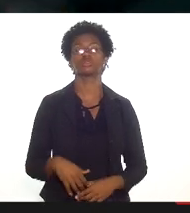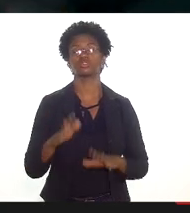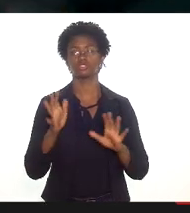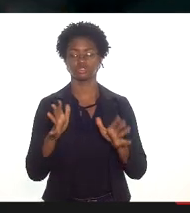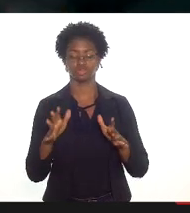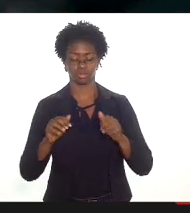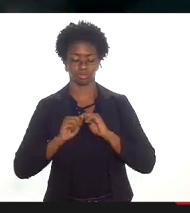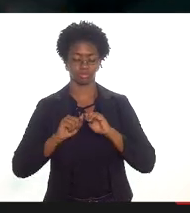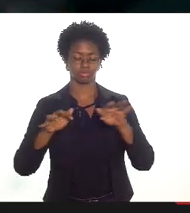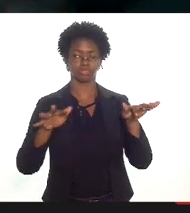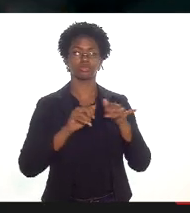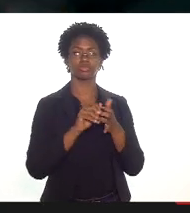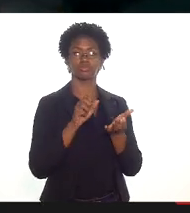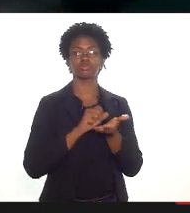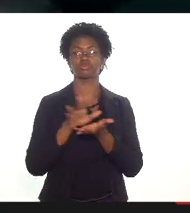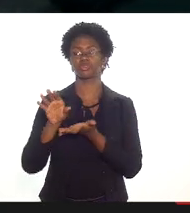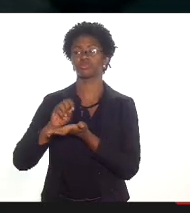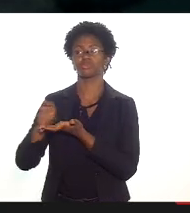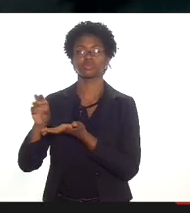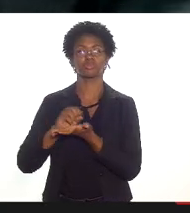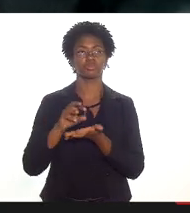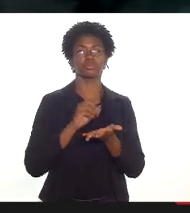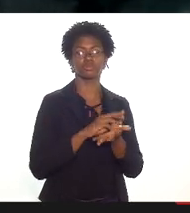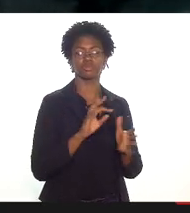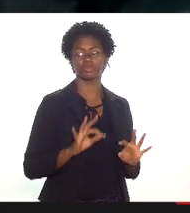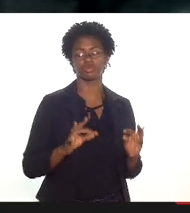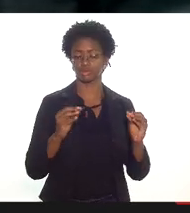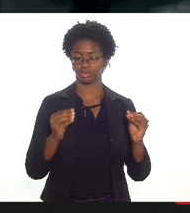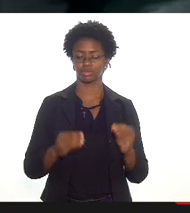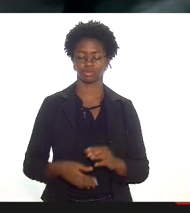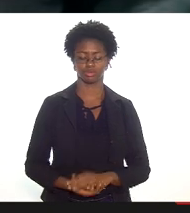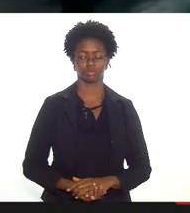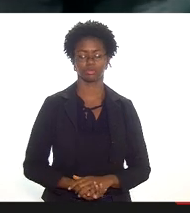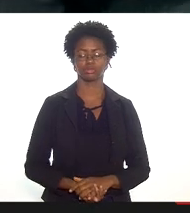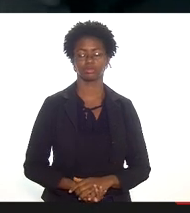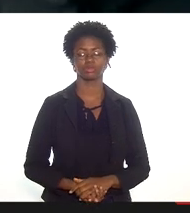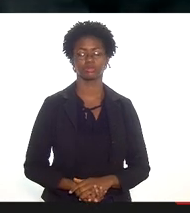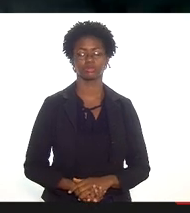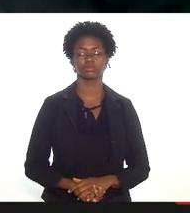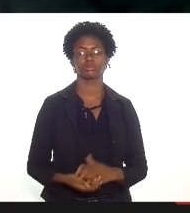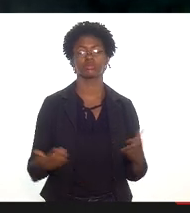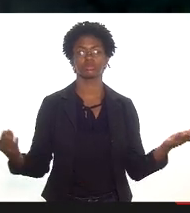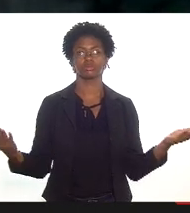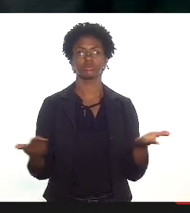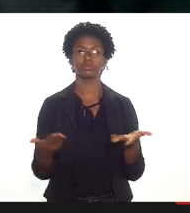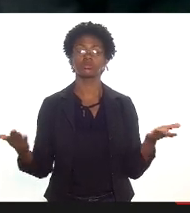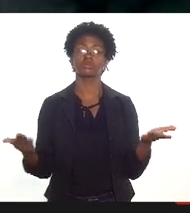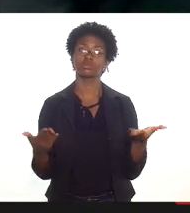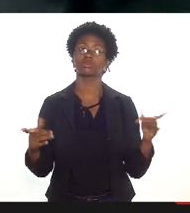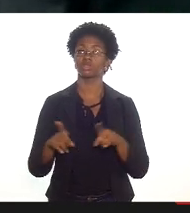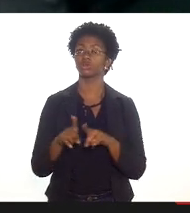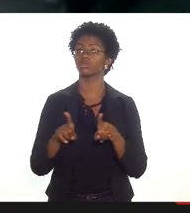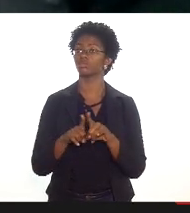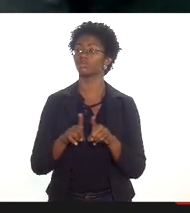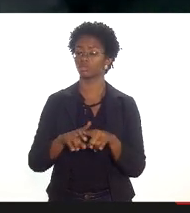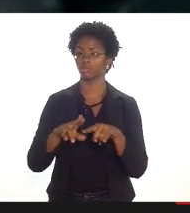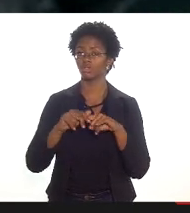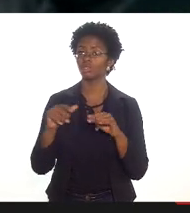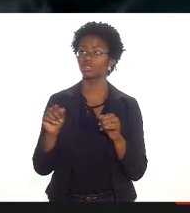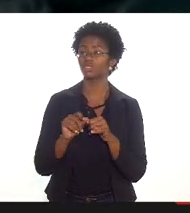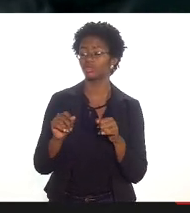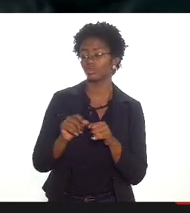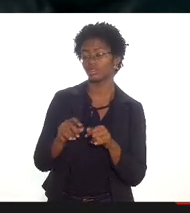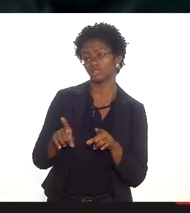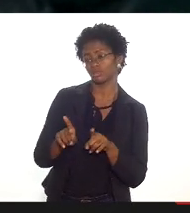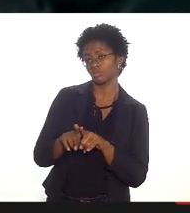publicização no início do ano. O estágio atual, até porque isso também faz parte do cumprimento